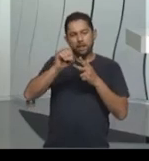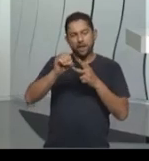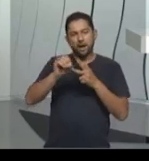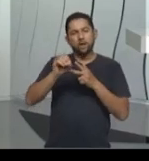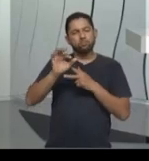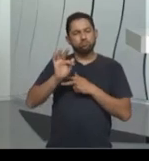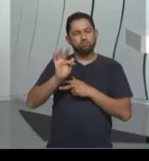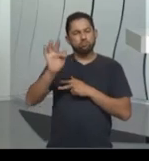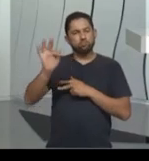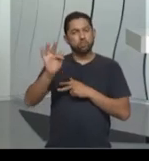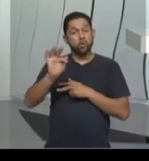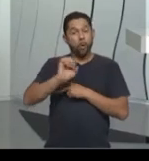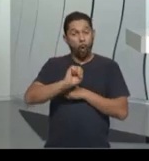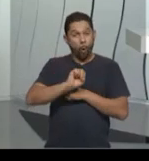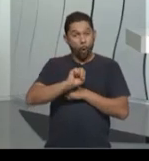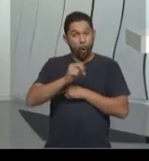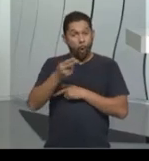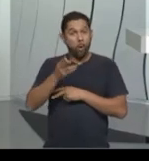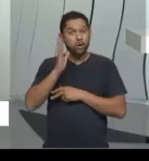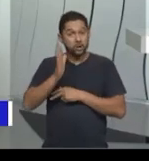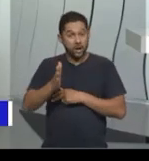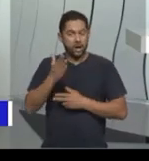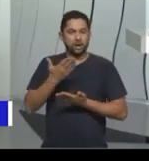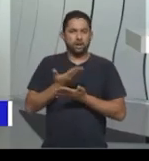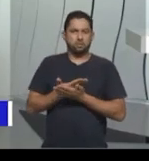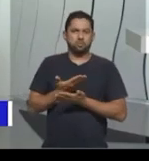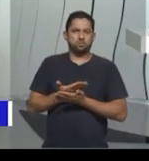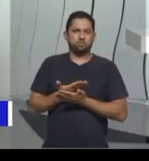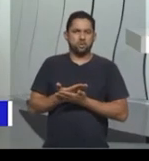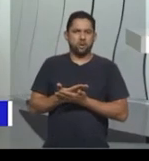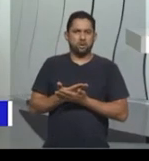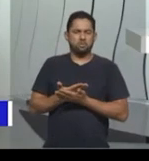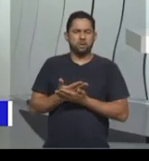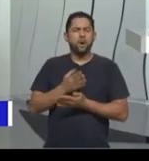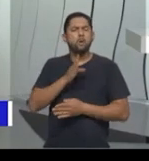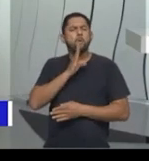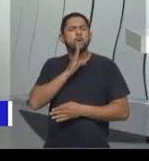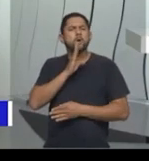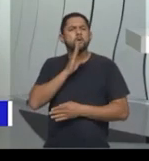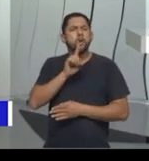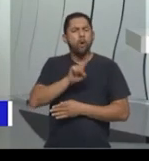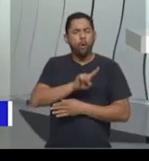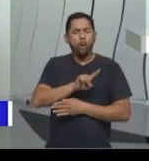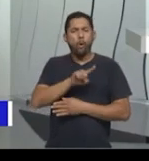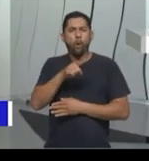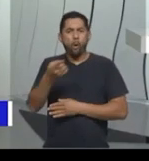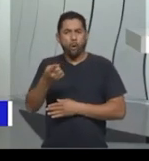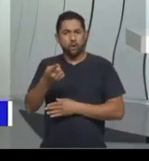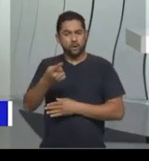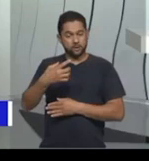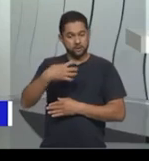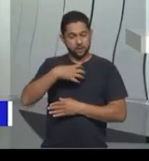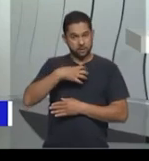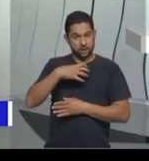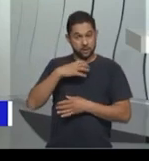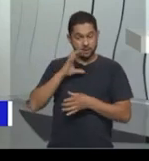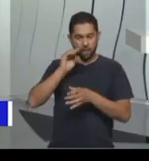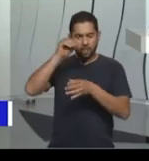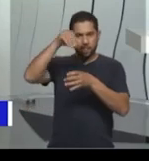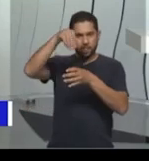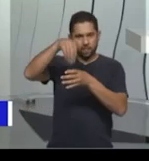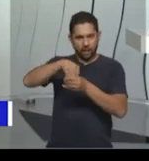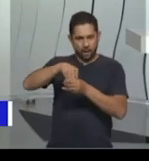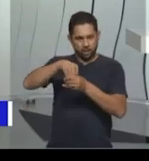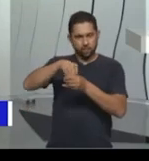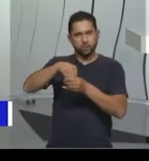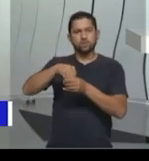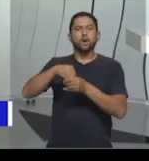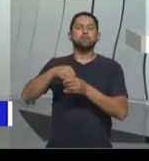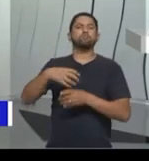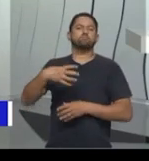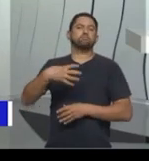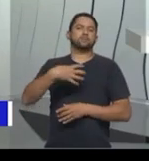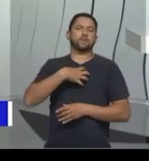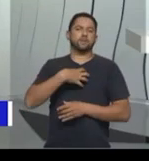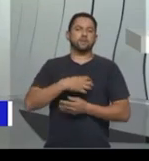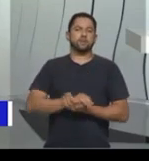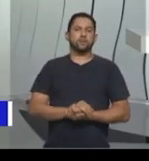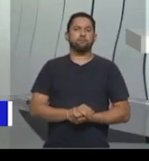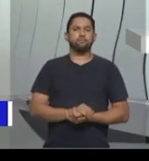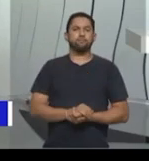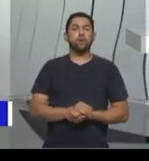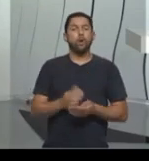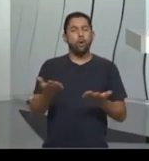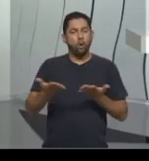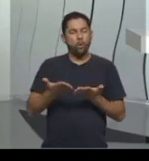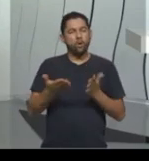se preparando, para a gente conhecer uma outra ciência dentro da outra ciência, No caso, nós vamos trabalhar hoje